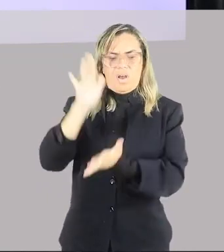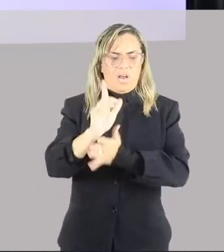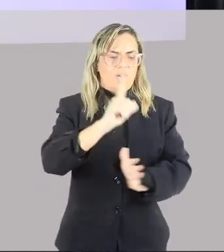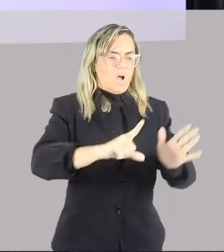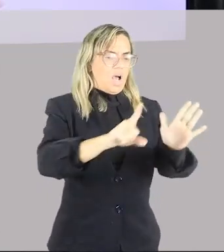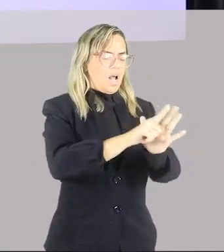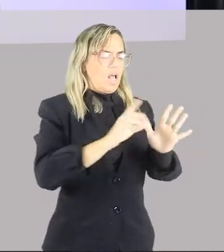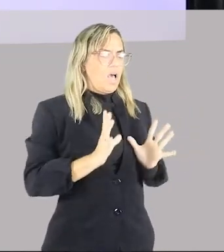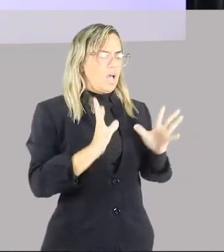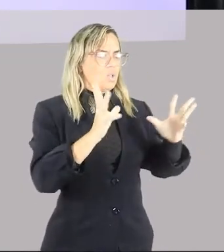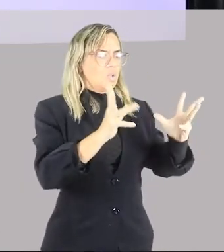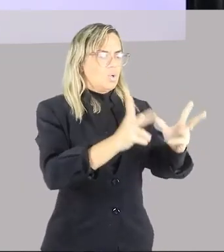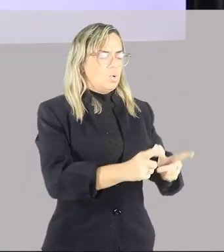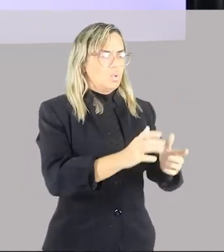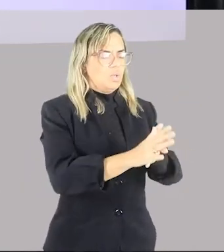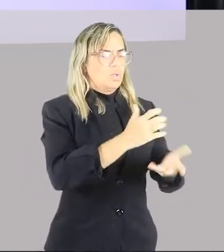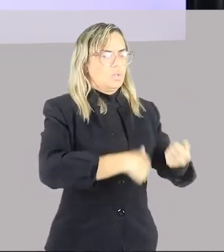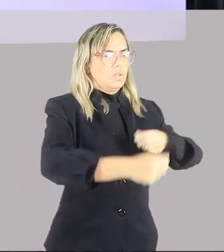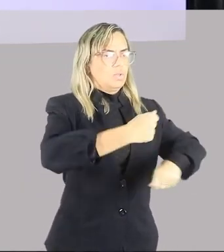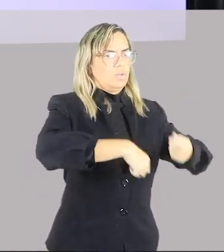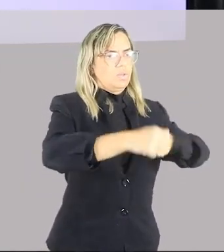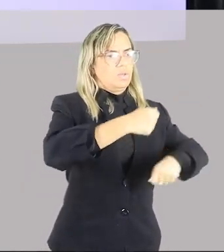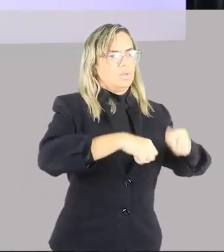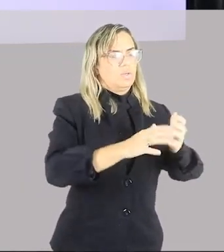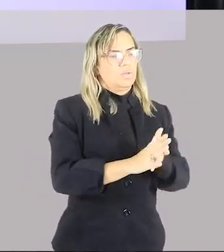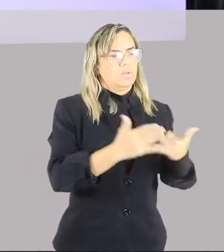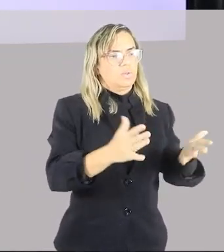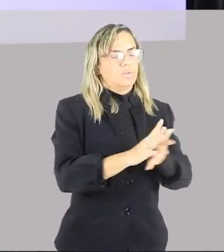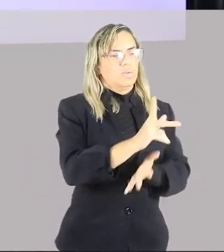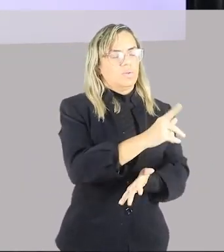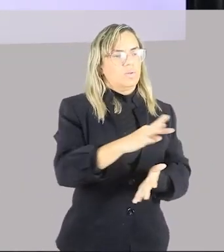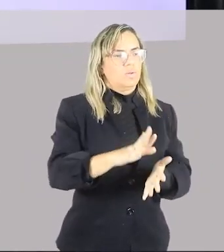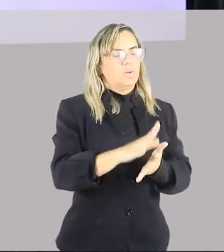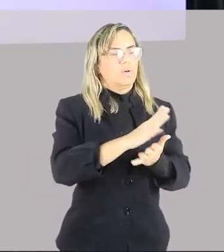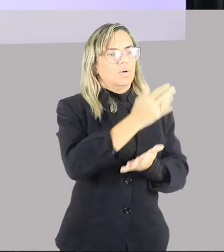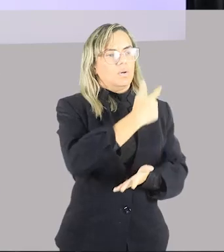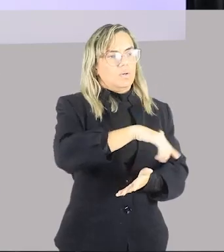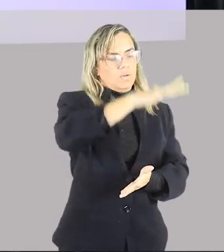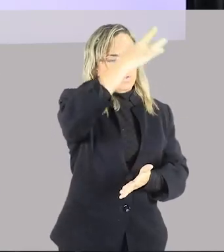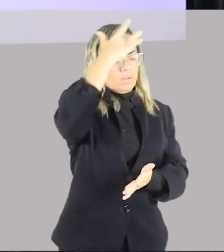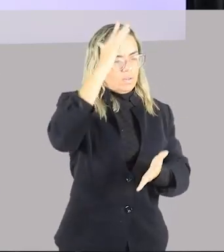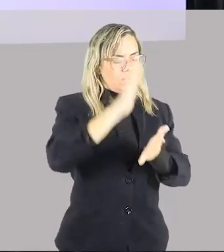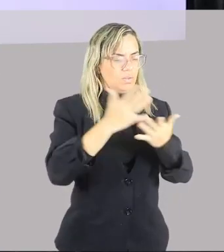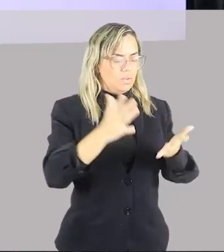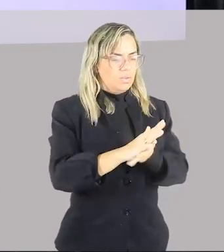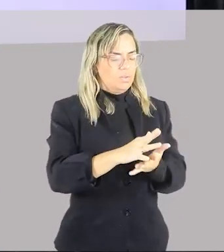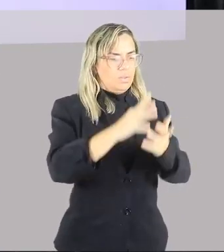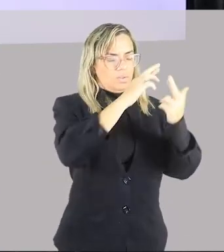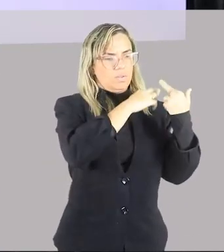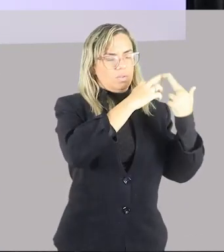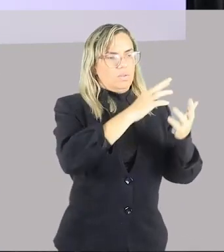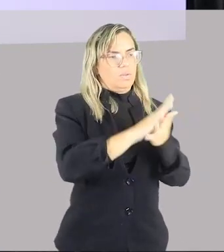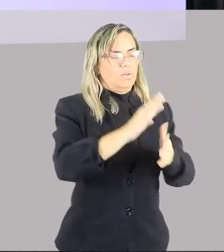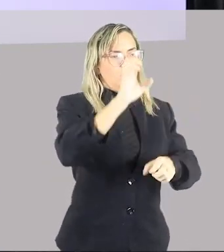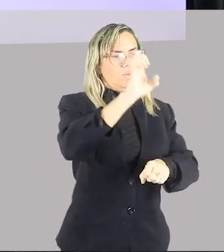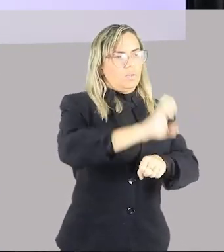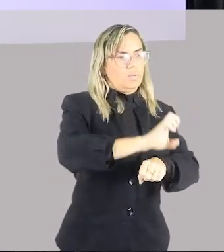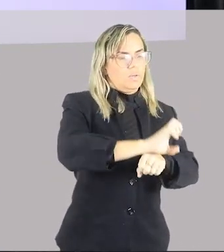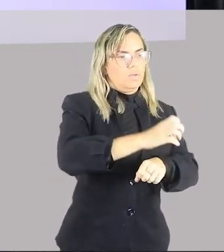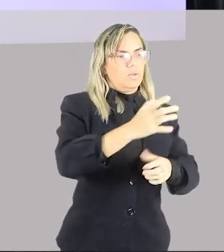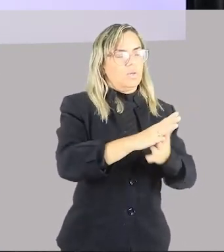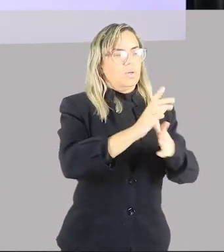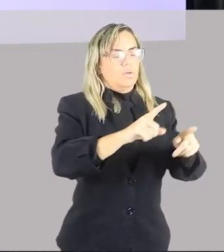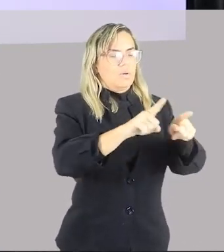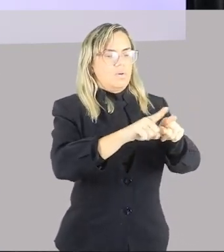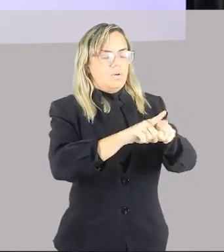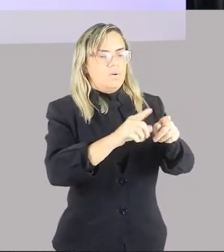destina a toda a administração e a todos os administrados daquela jurisdição. Se é uma lei estadual, aquele estado.